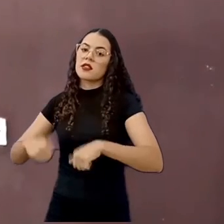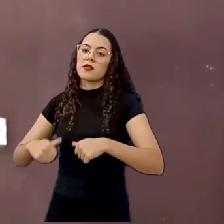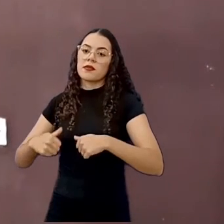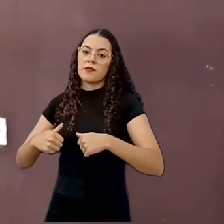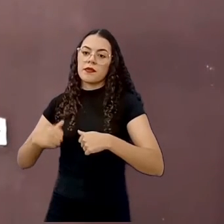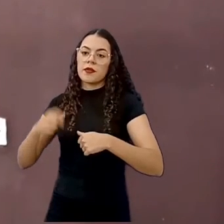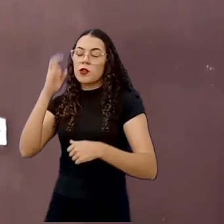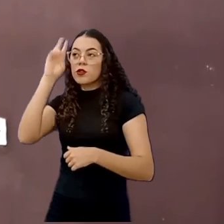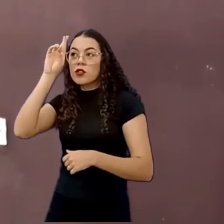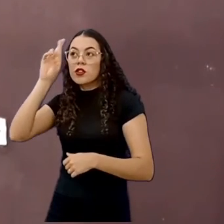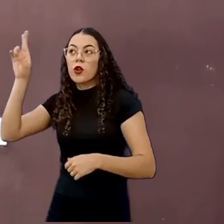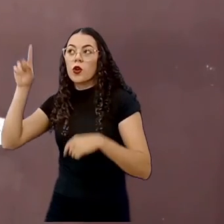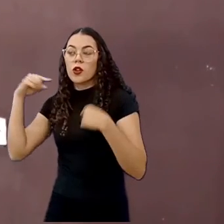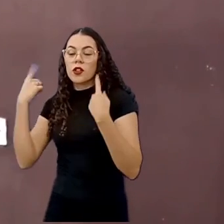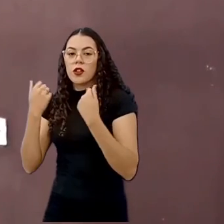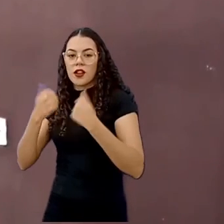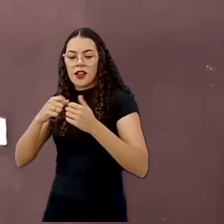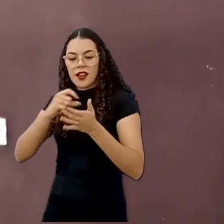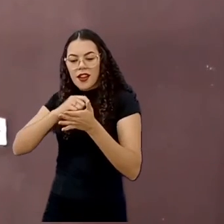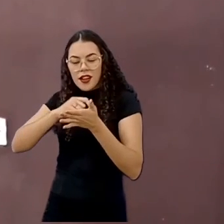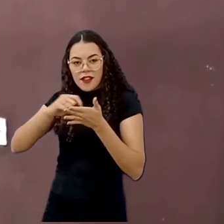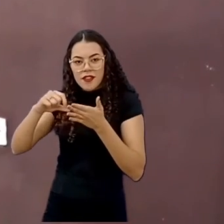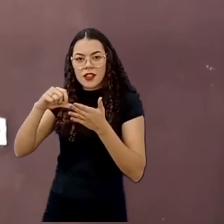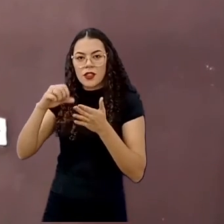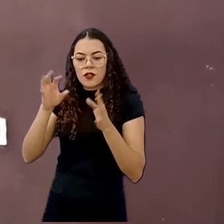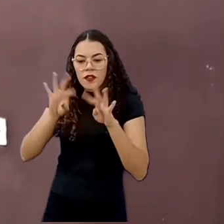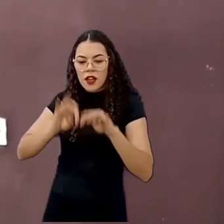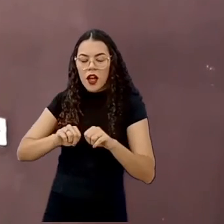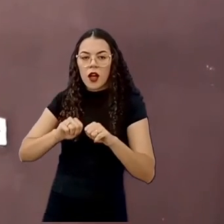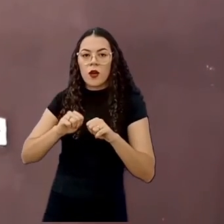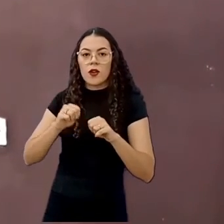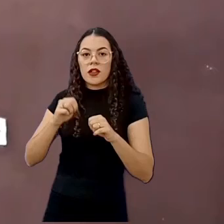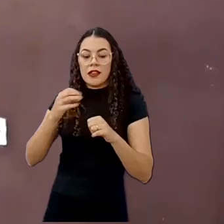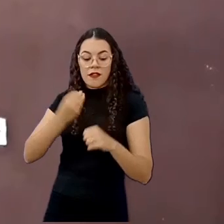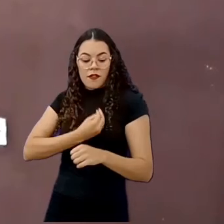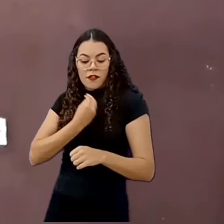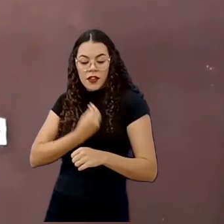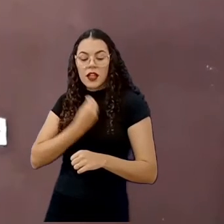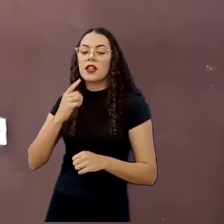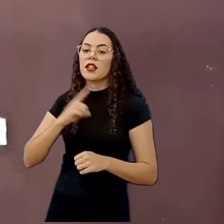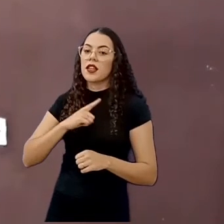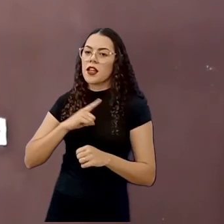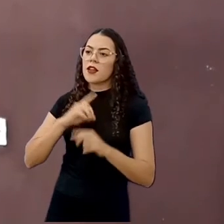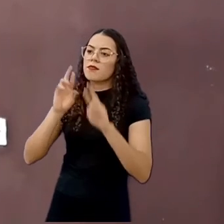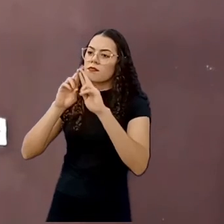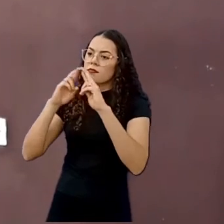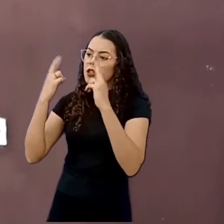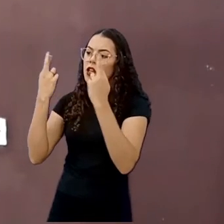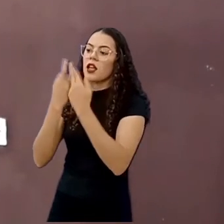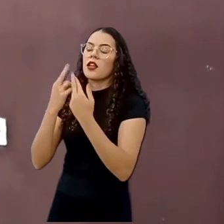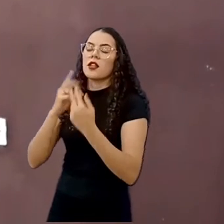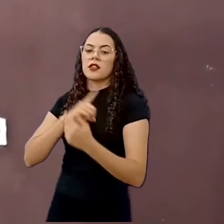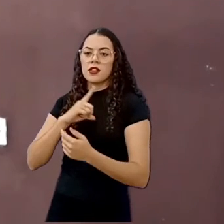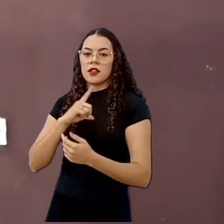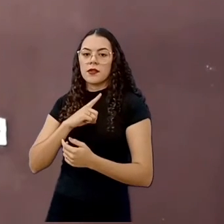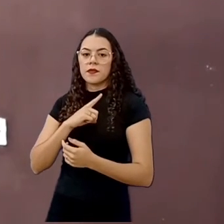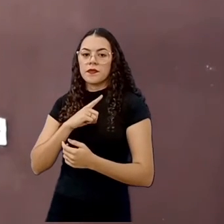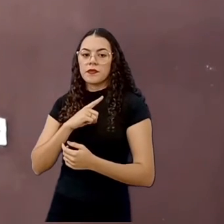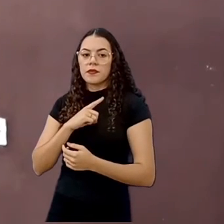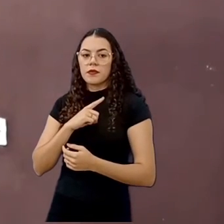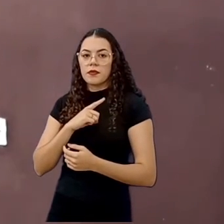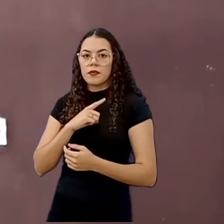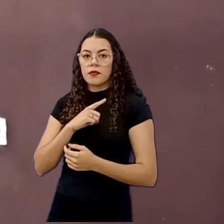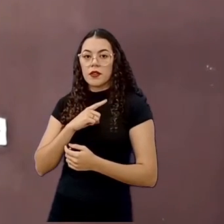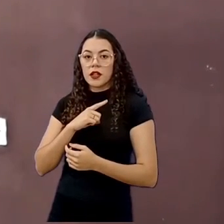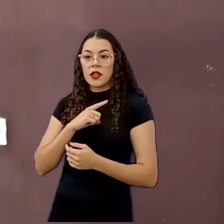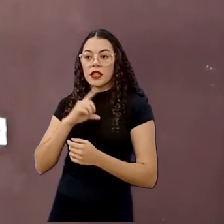Esse Senhor que nós lemos aqui nos versículos finais, que vive e que reina. O Senhor no qual o nosso